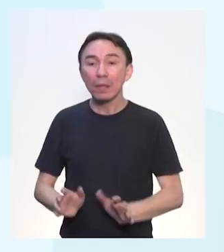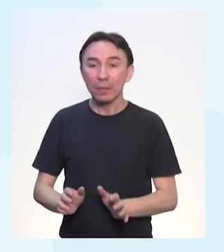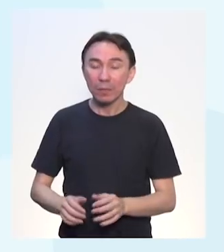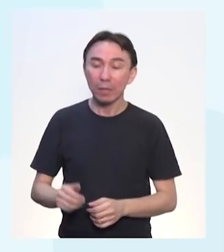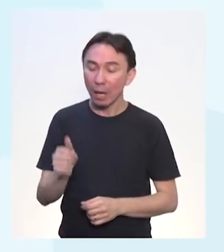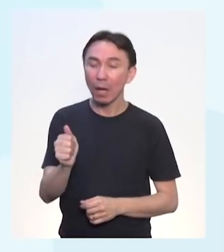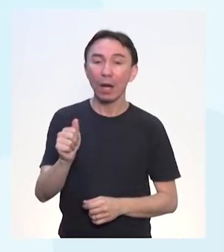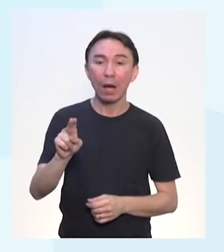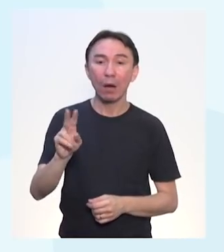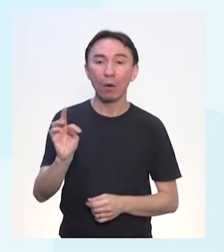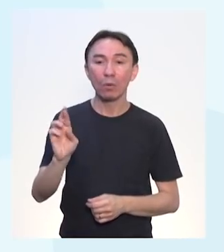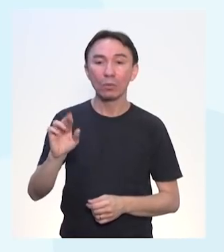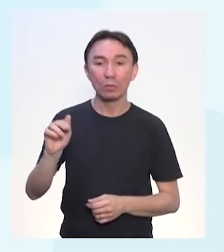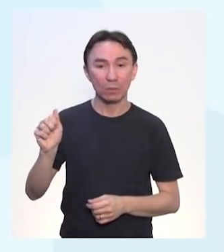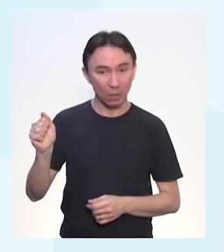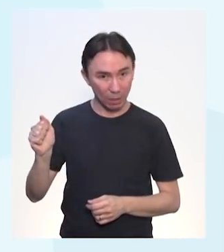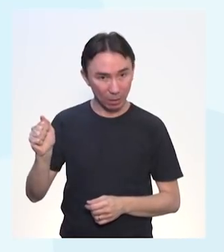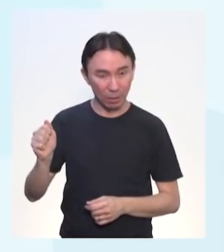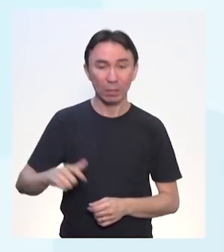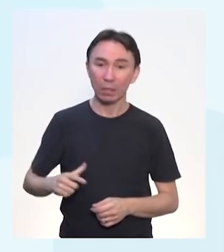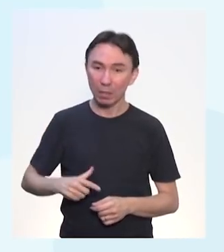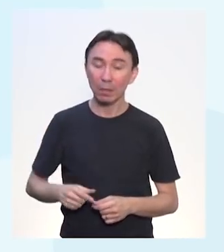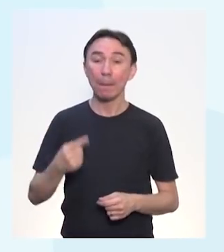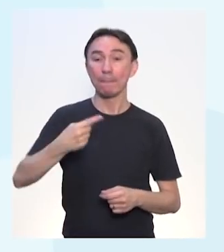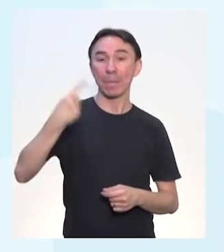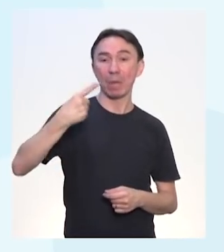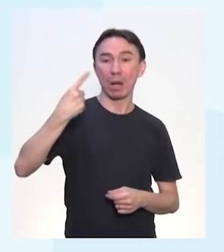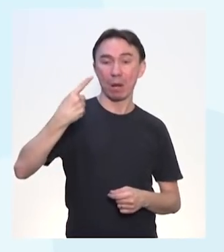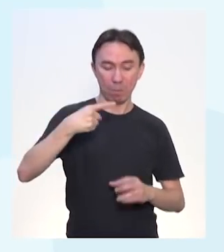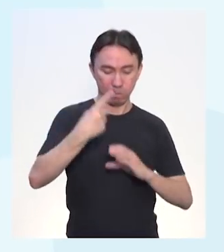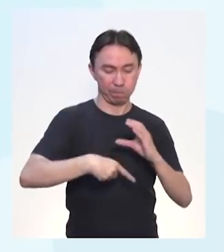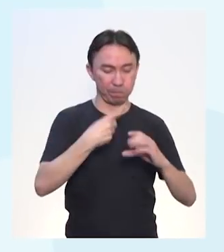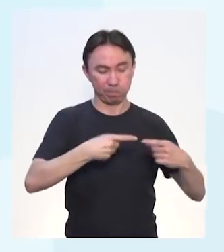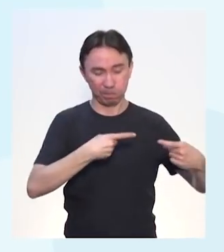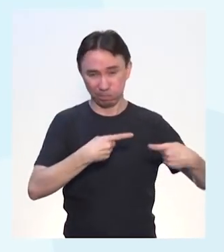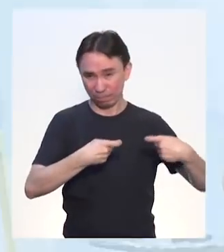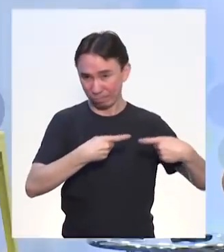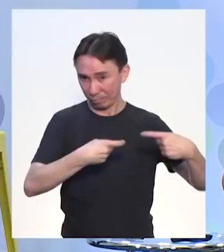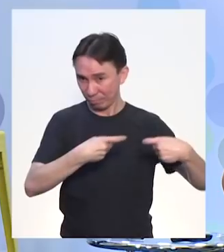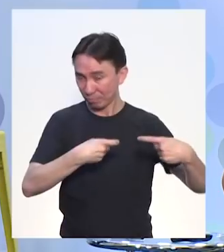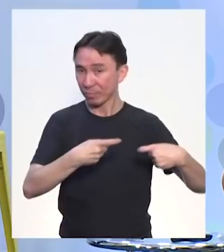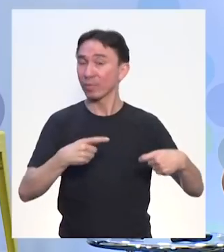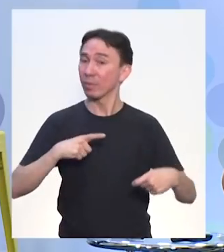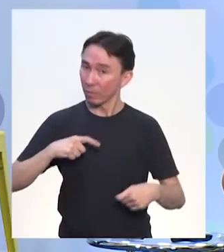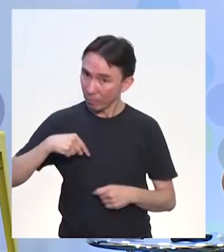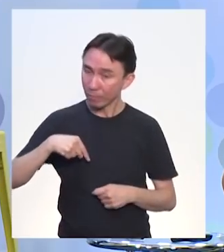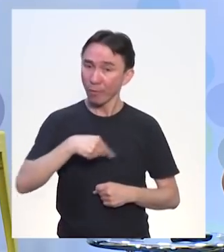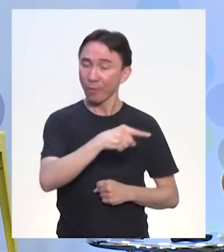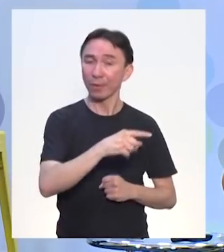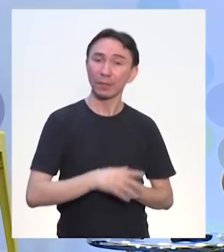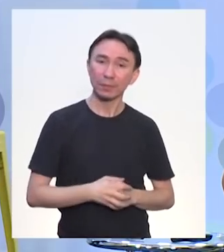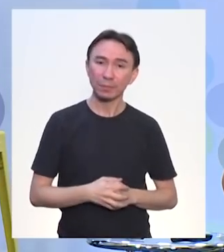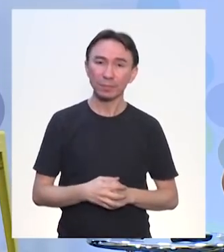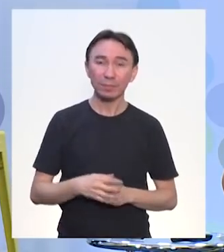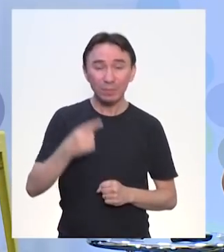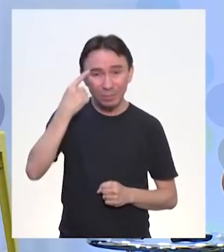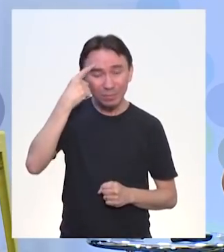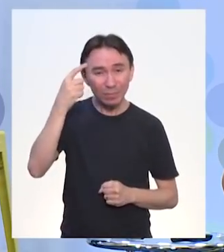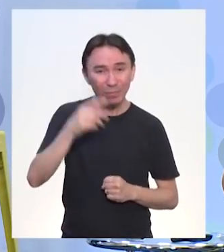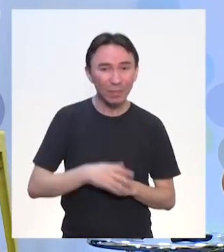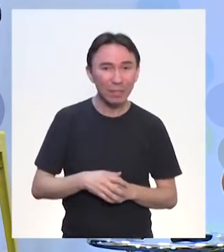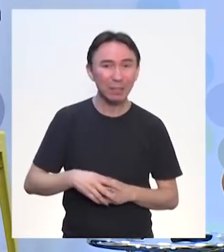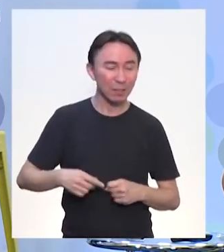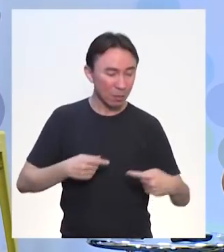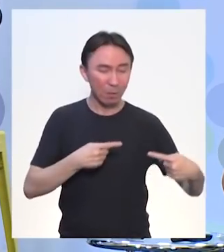inclusive, ele teve uma participação tão interessante do ponto de vista estratégico nas trincheiras, fazia o correio de guerra, que ele acabou recebendo